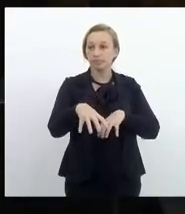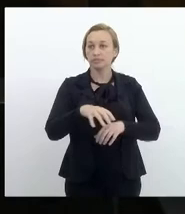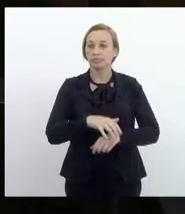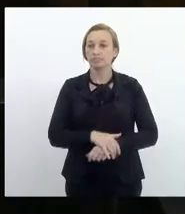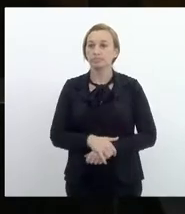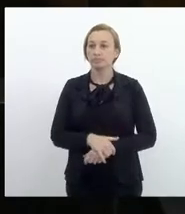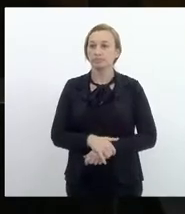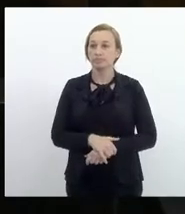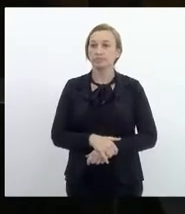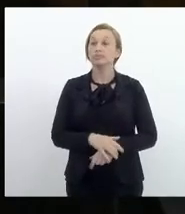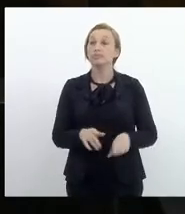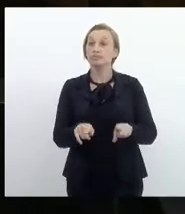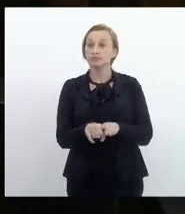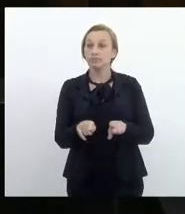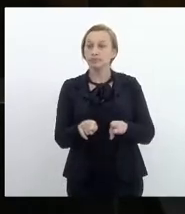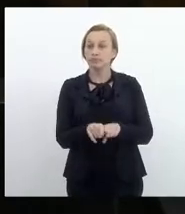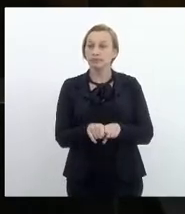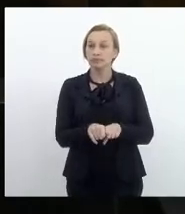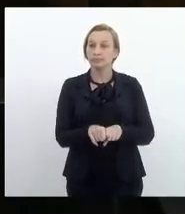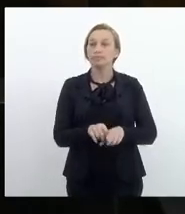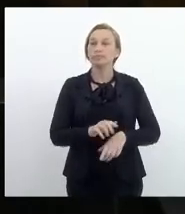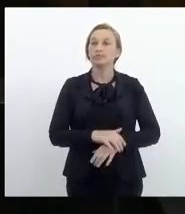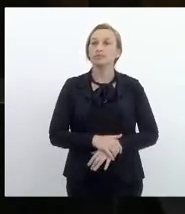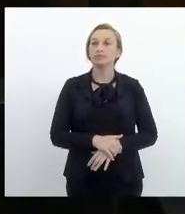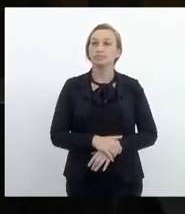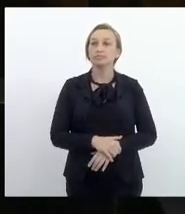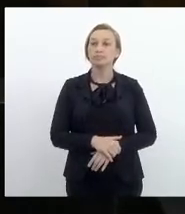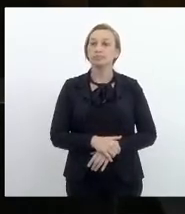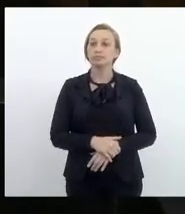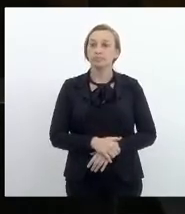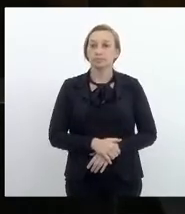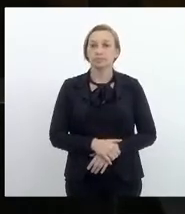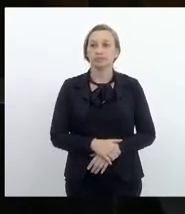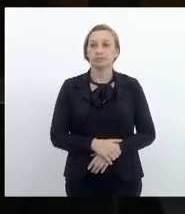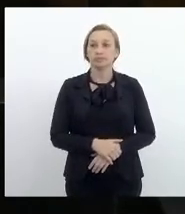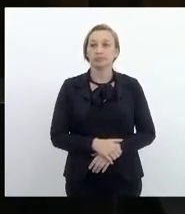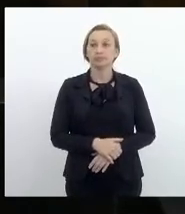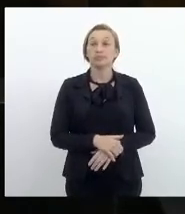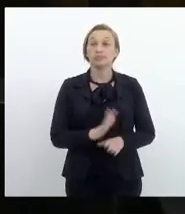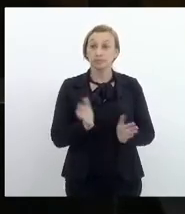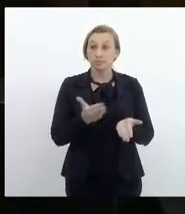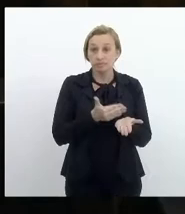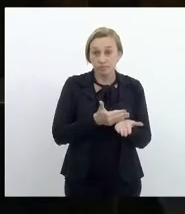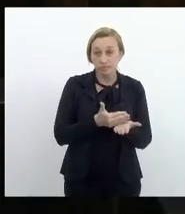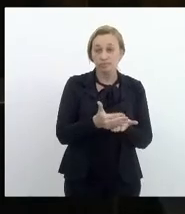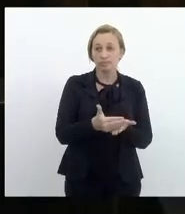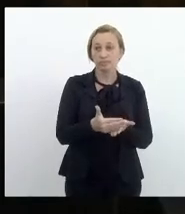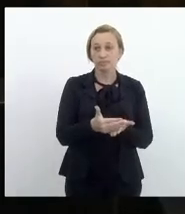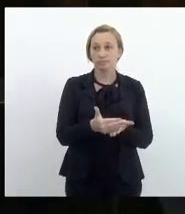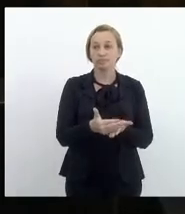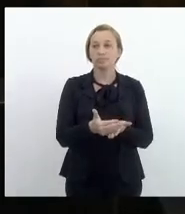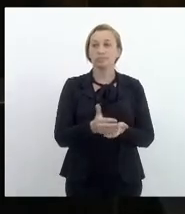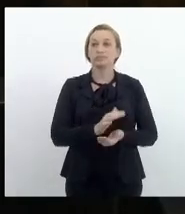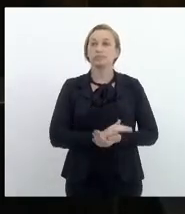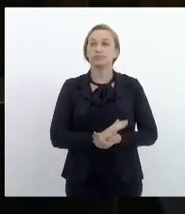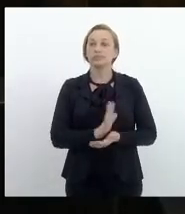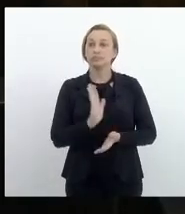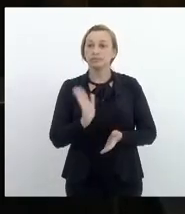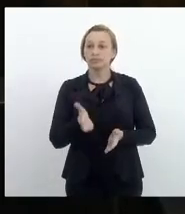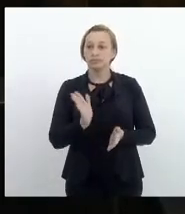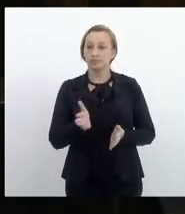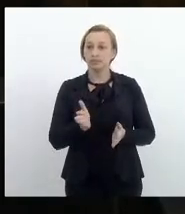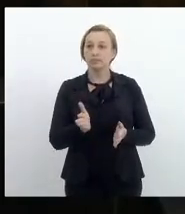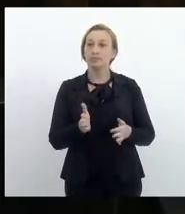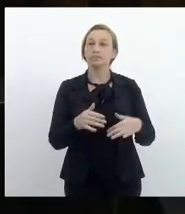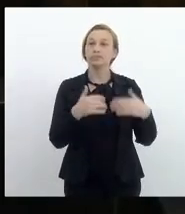queria complementar já que inserir necessariamente no meus